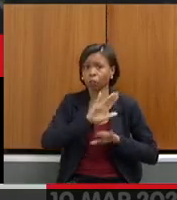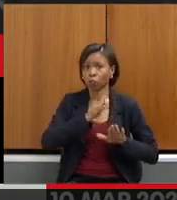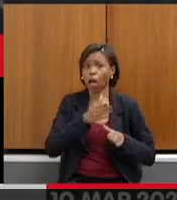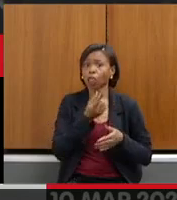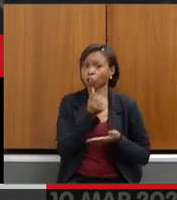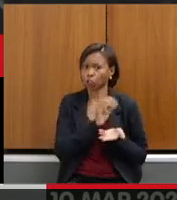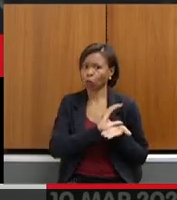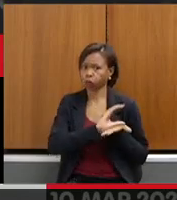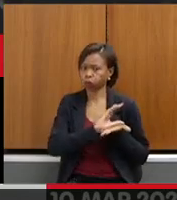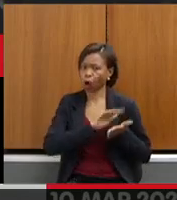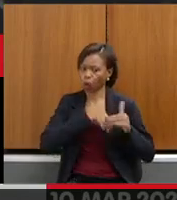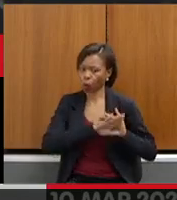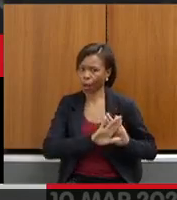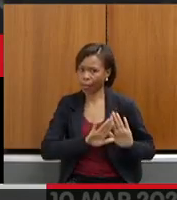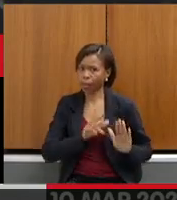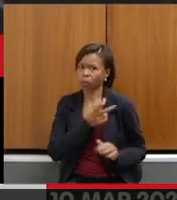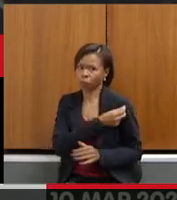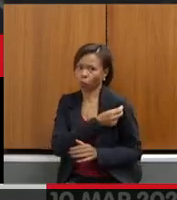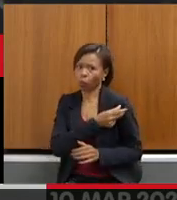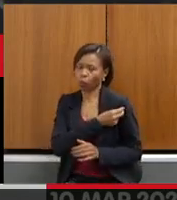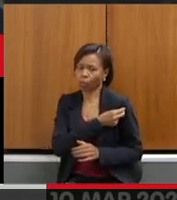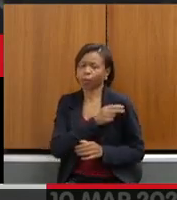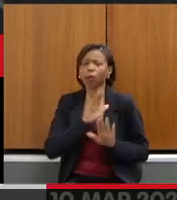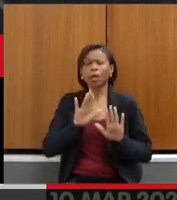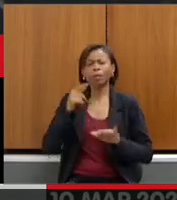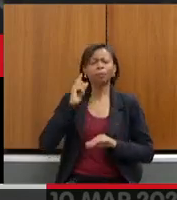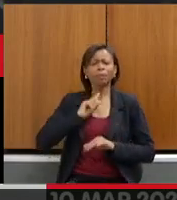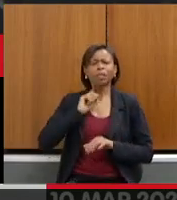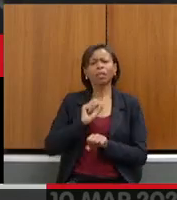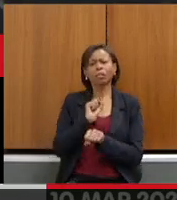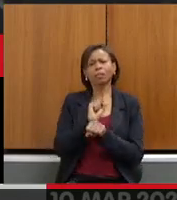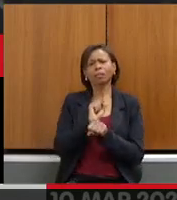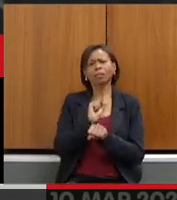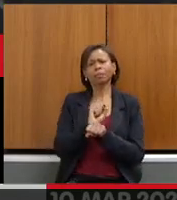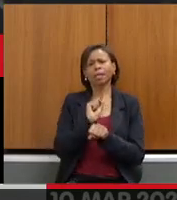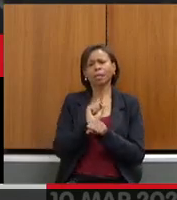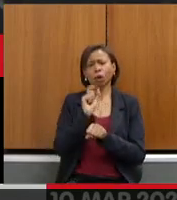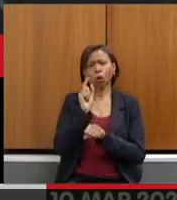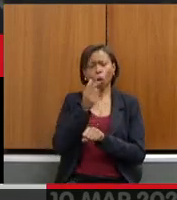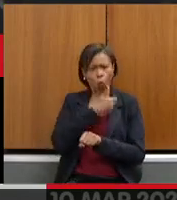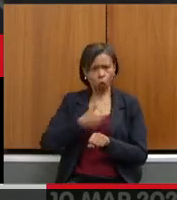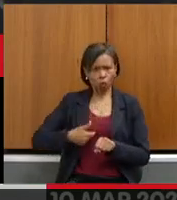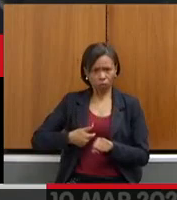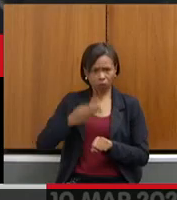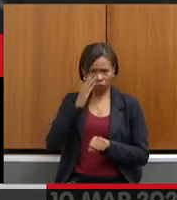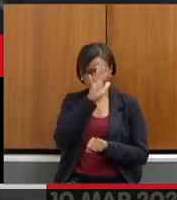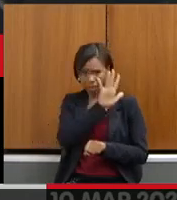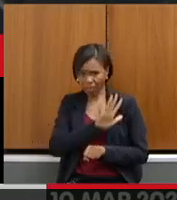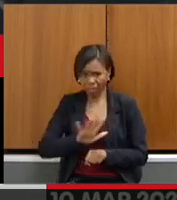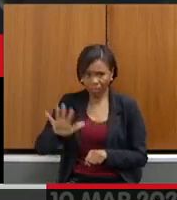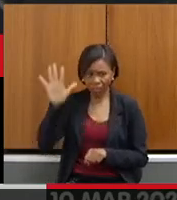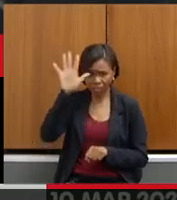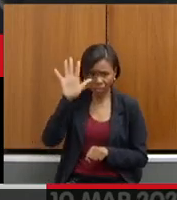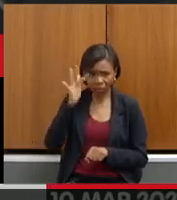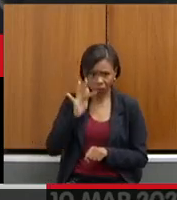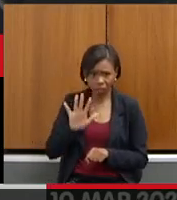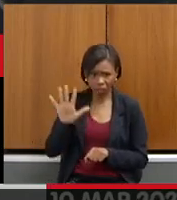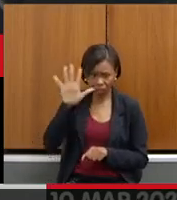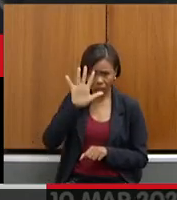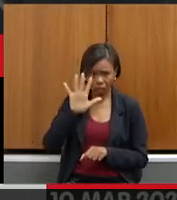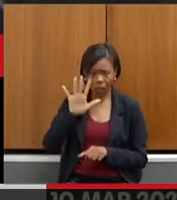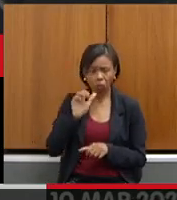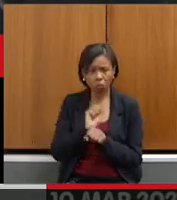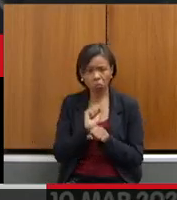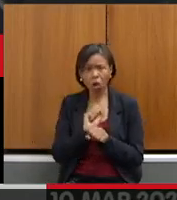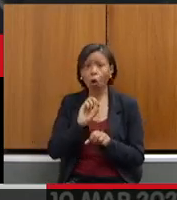continuar apenas na dependência do Governo Federal ou a previsão por parte da secretaria de estado de saúde de comprar